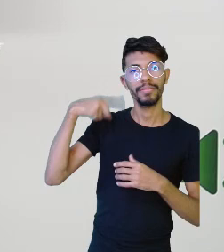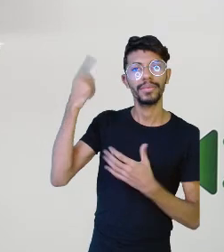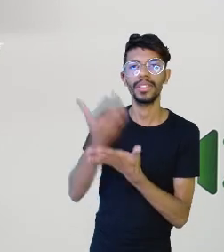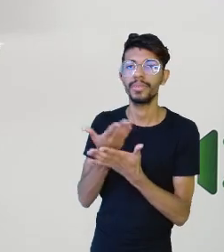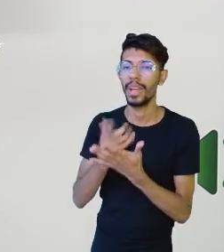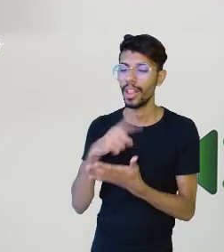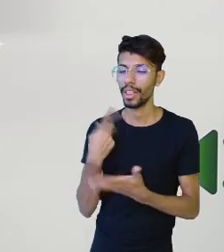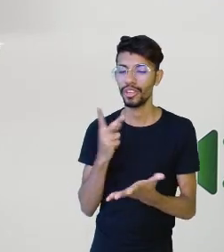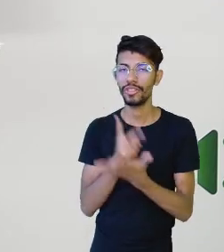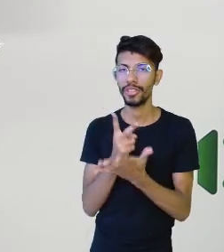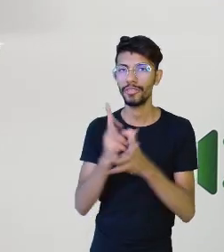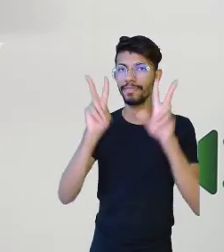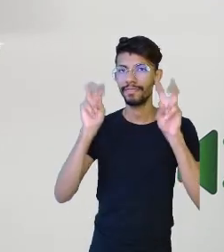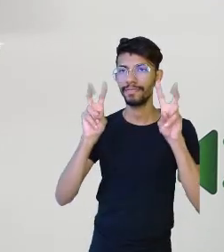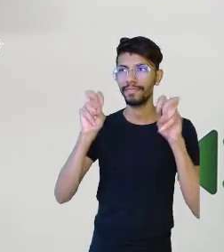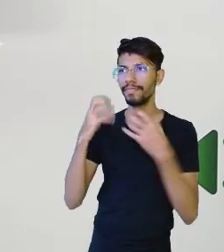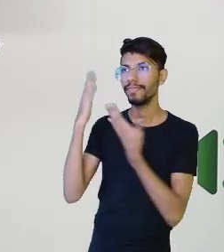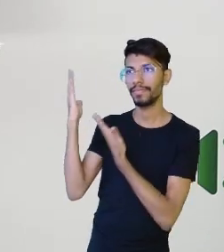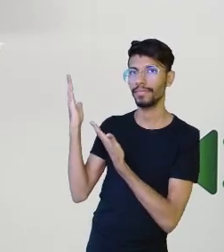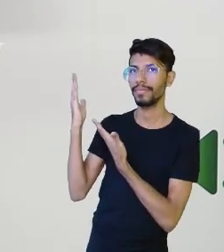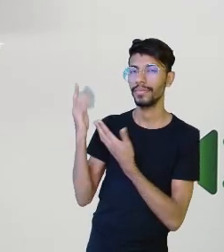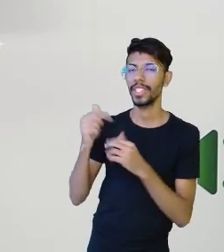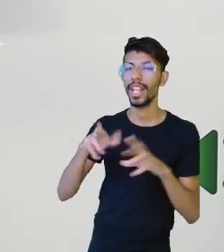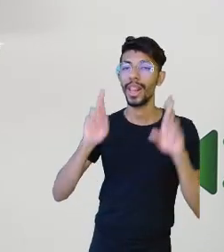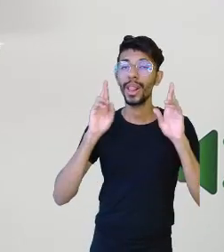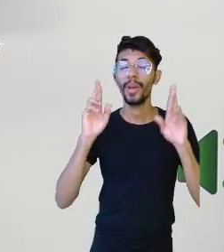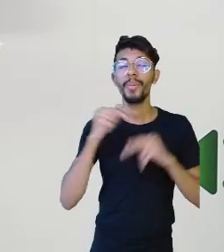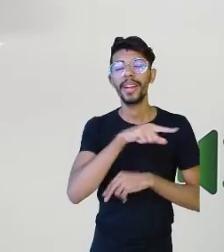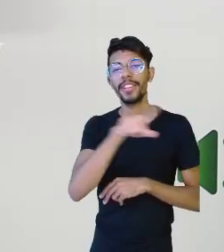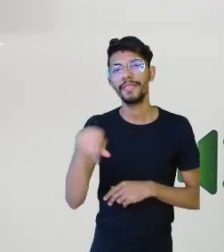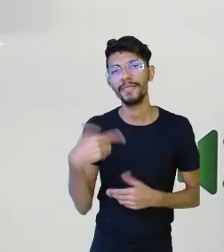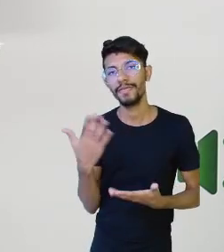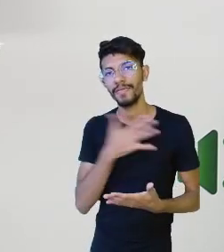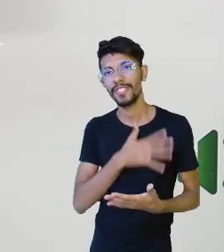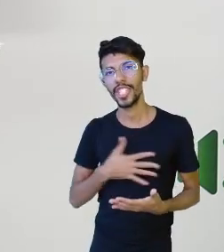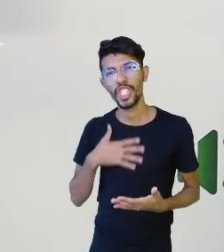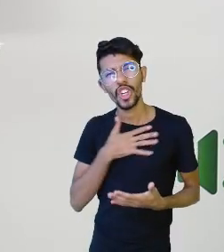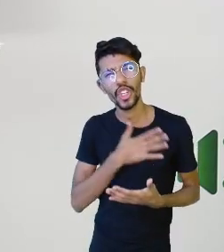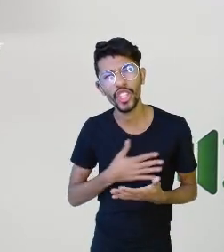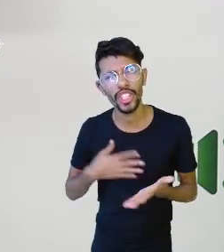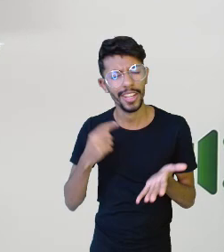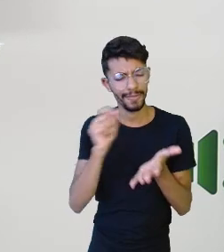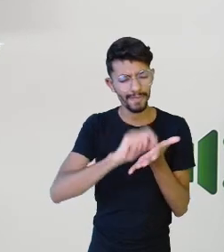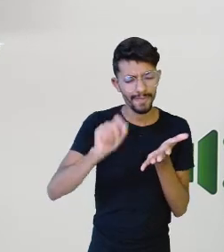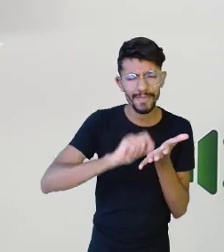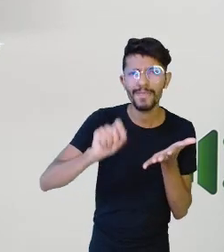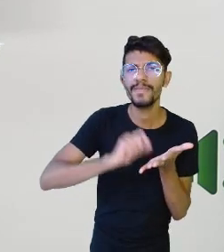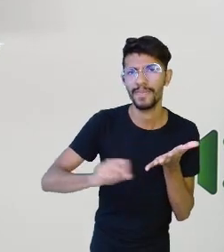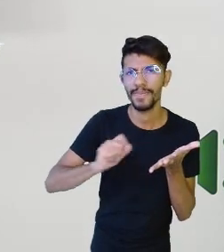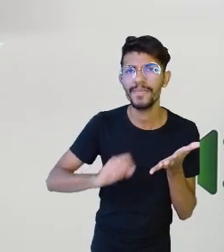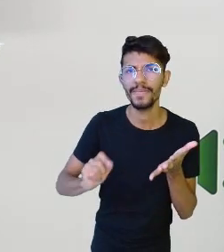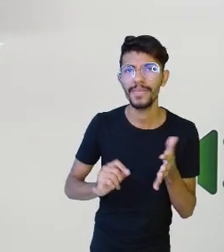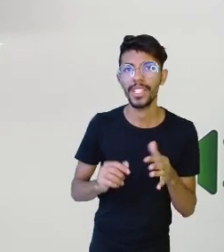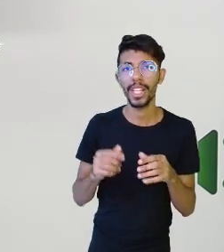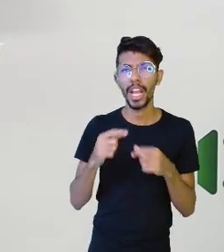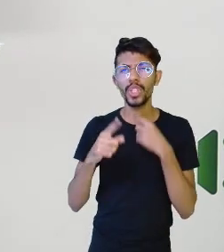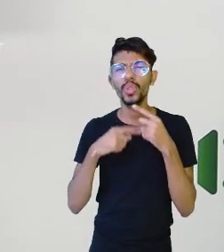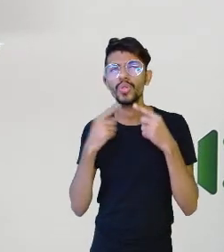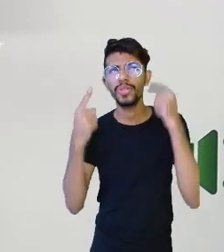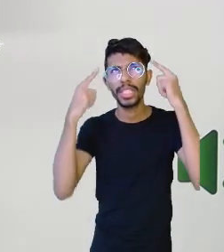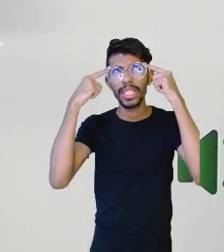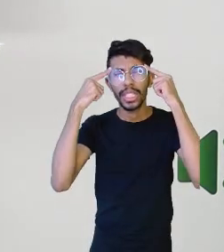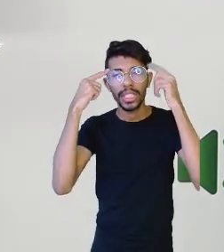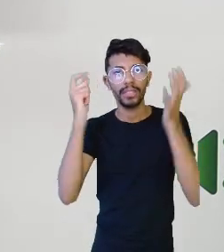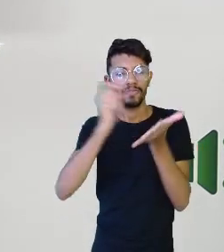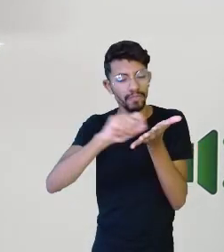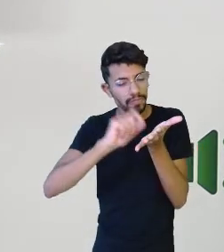assunto e eu espero que você tenha gostado, tenha anotado, vai anotando as dúvidas,